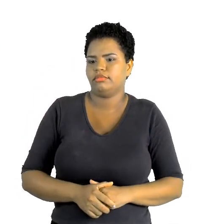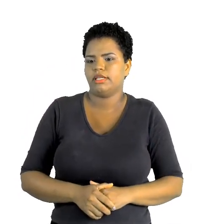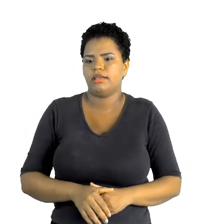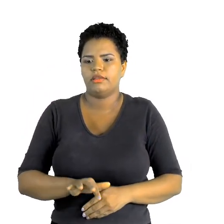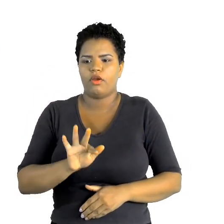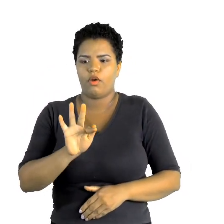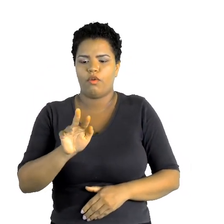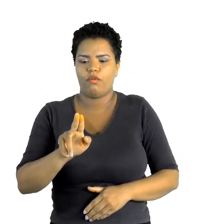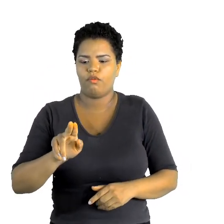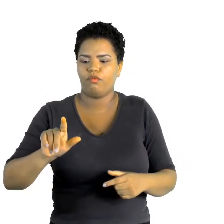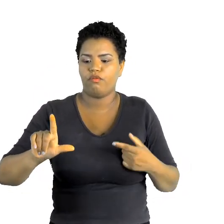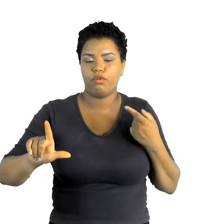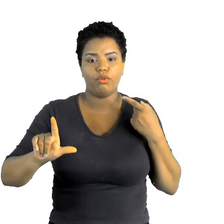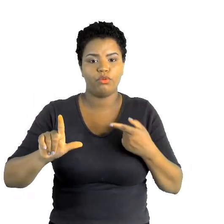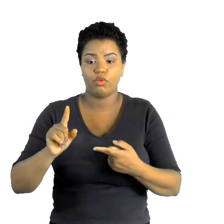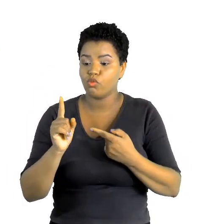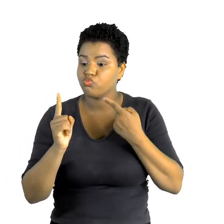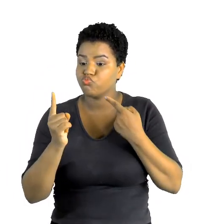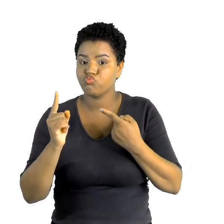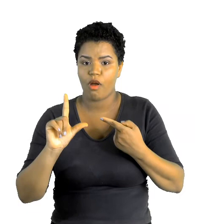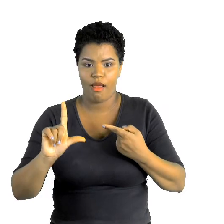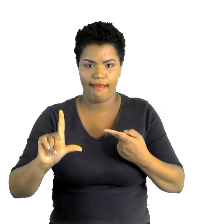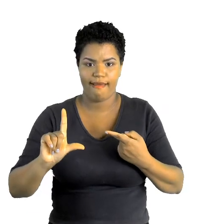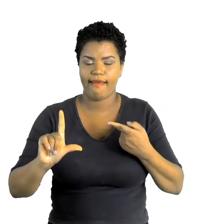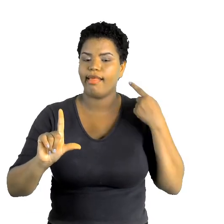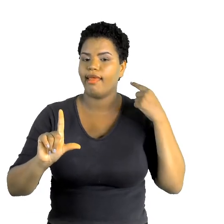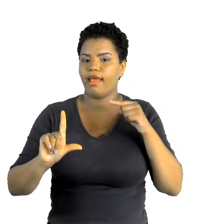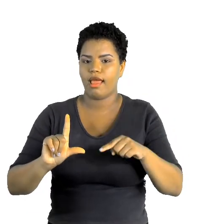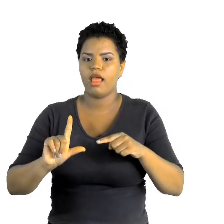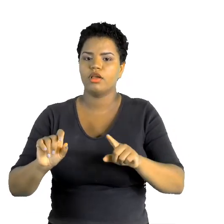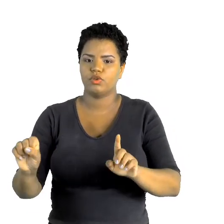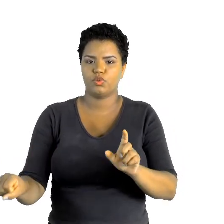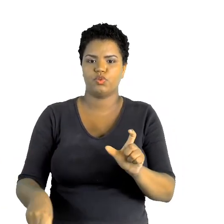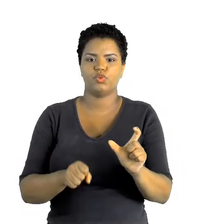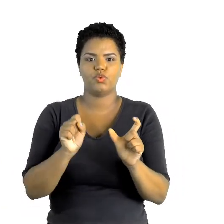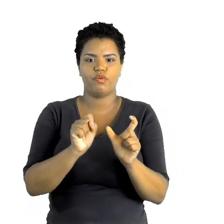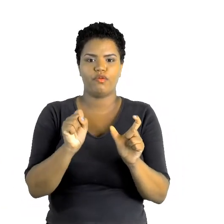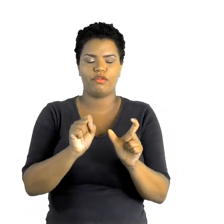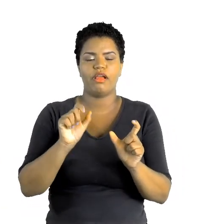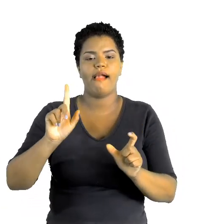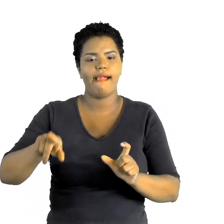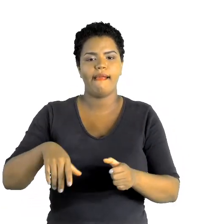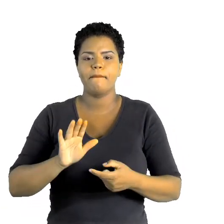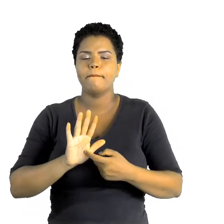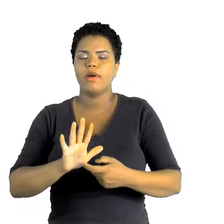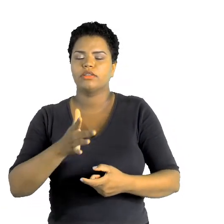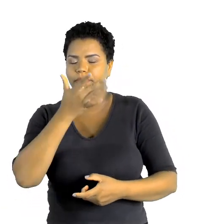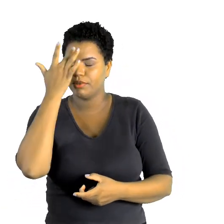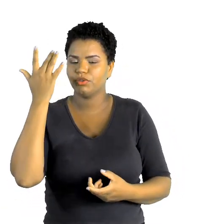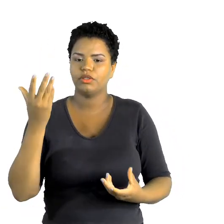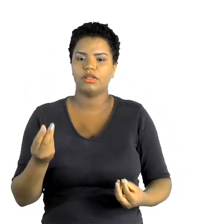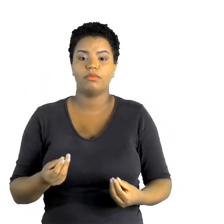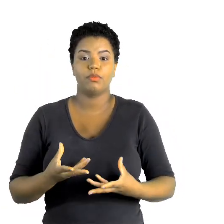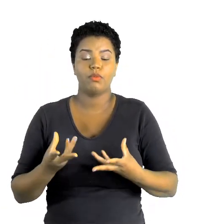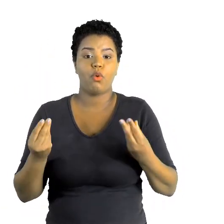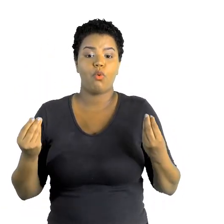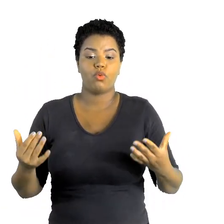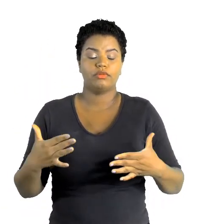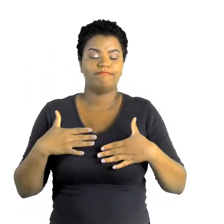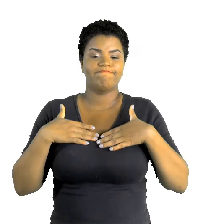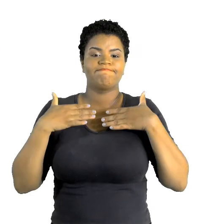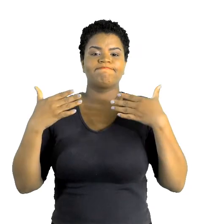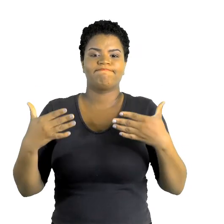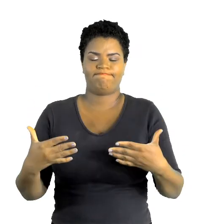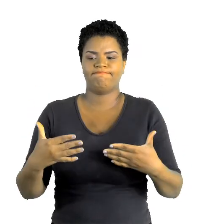um L apenas, que é o nosso sufixo, indica isso também, que você está cheio de alguma coisa. Hopeful, só o